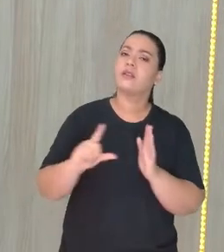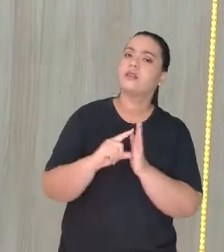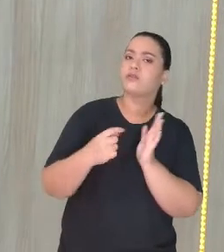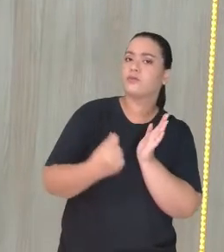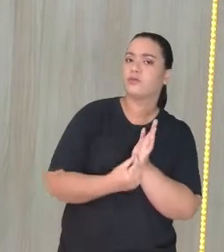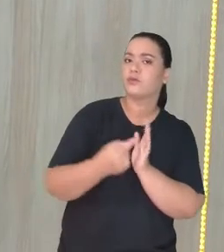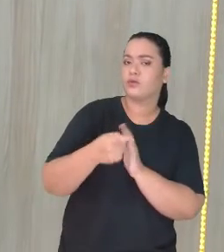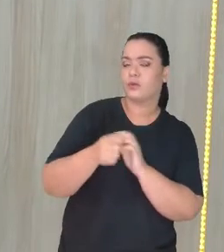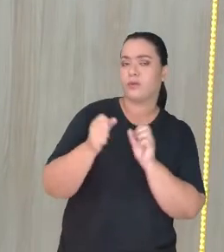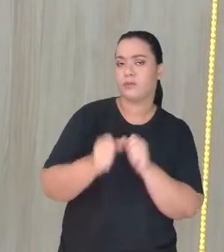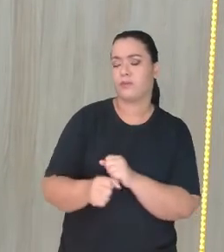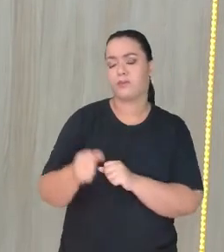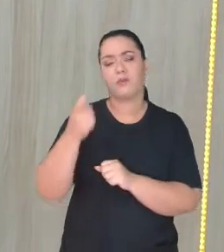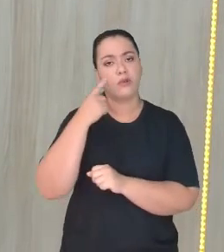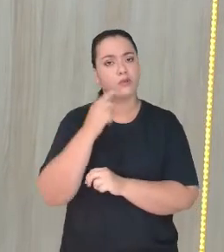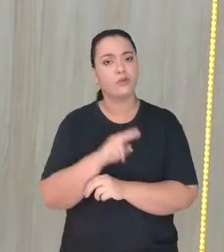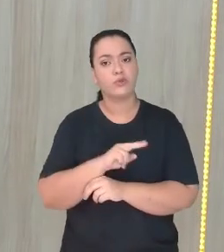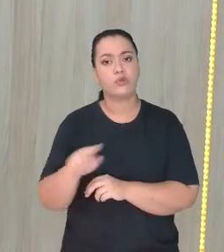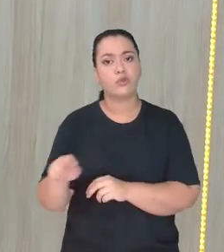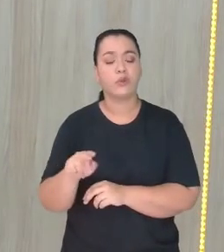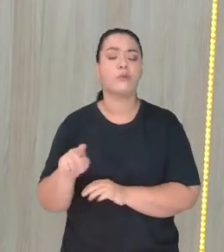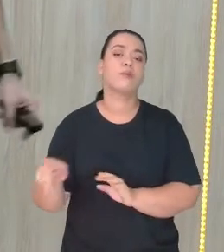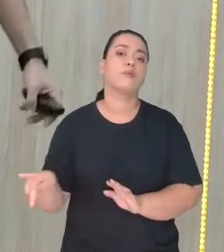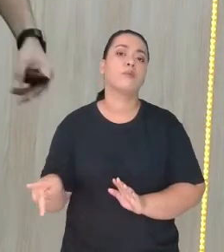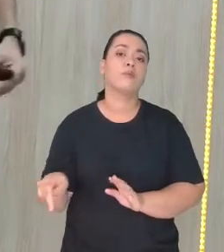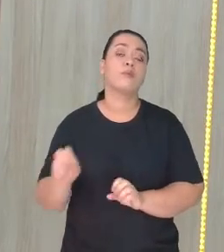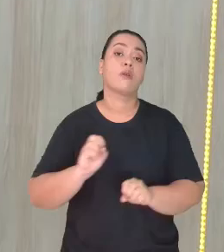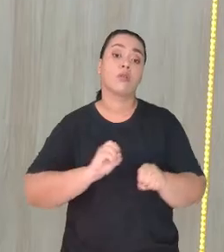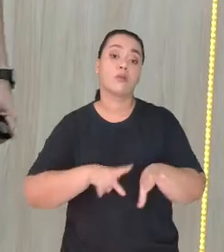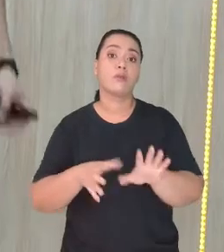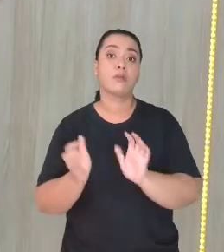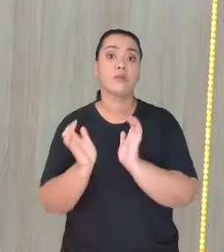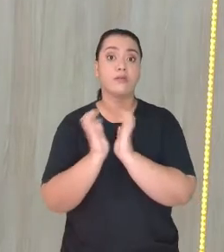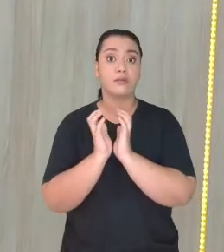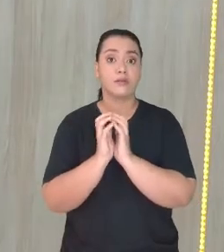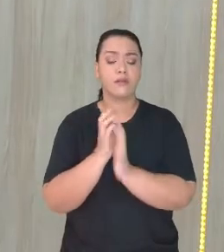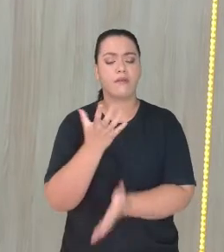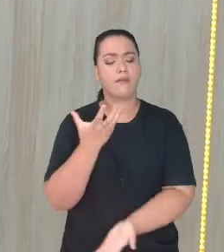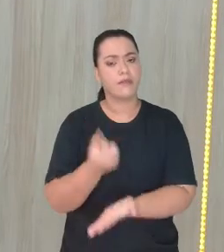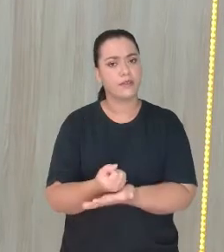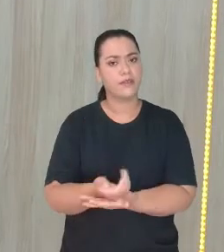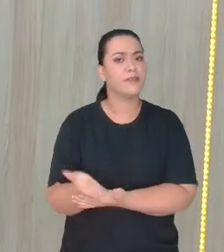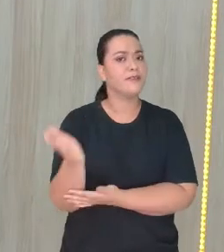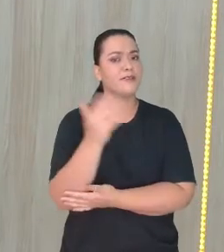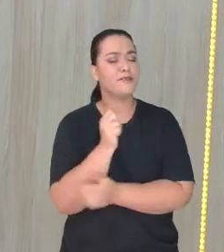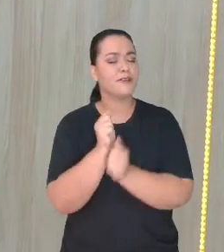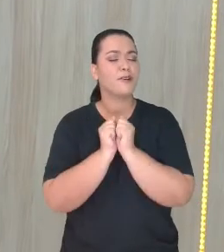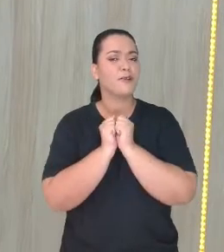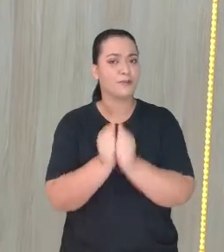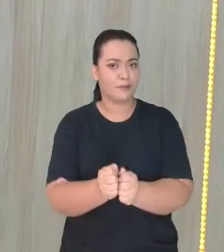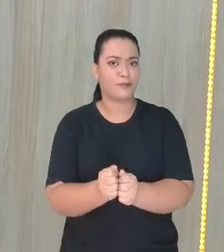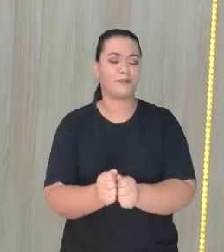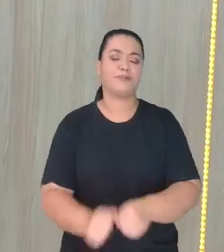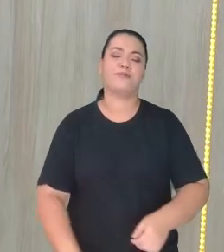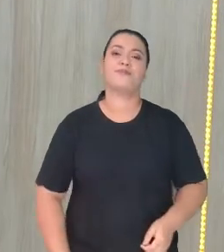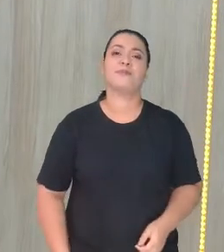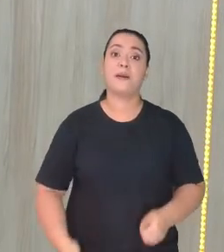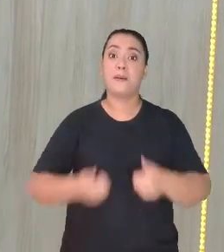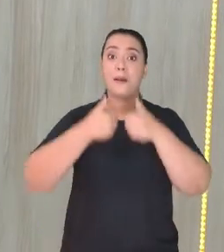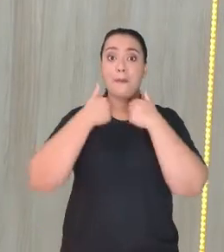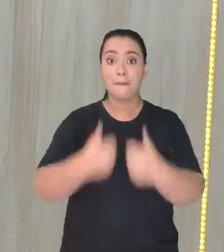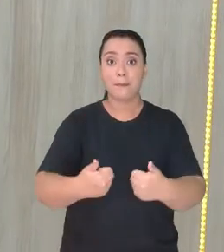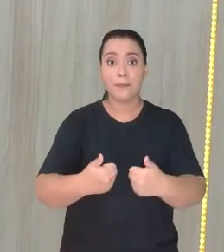você digita lá Educa Recife, faz o download, vem acompanhar a aula aqui com a gente.